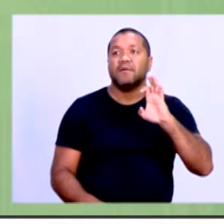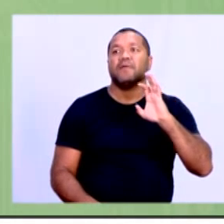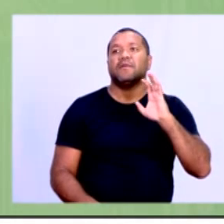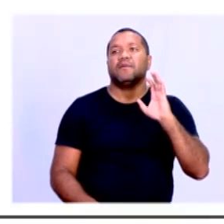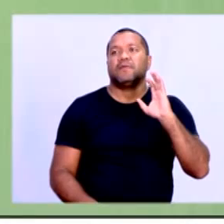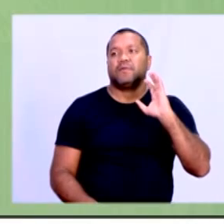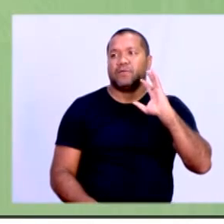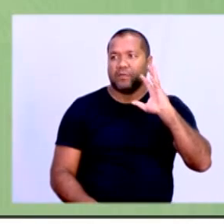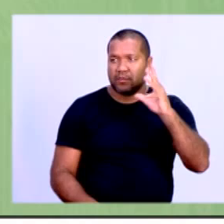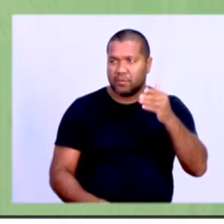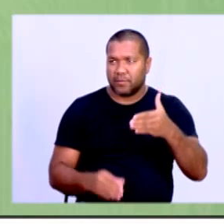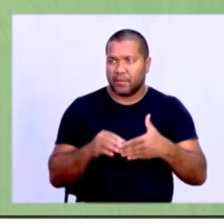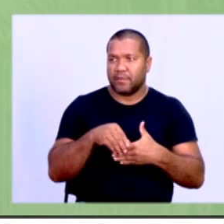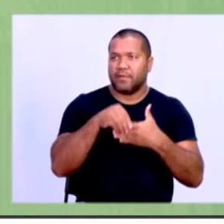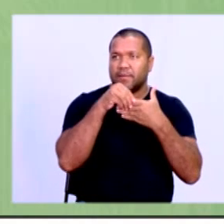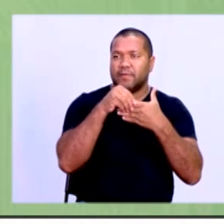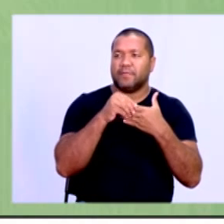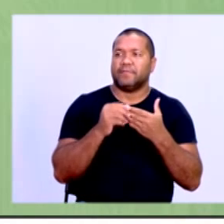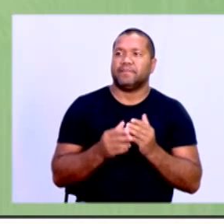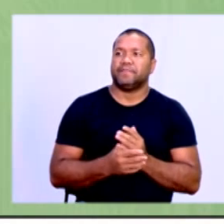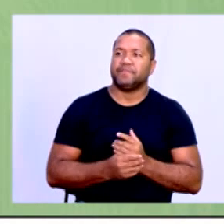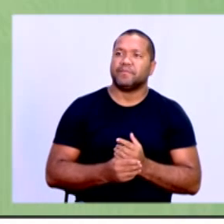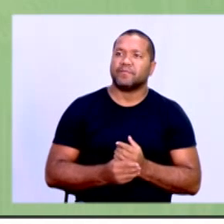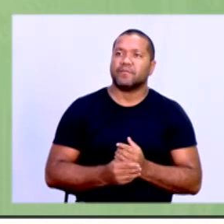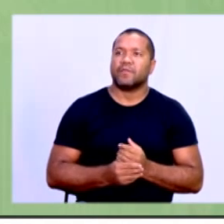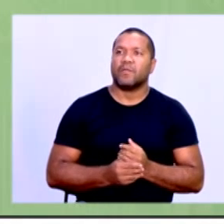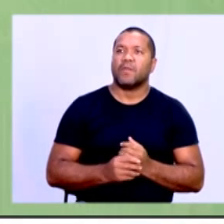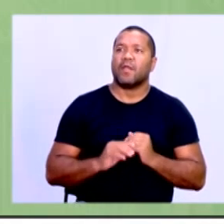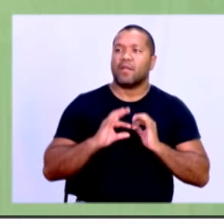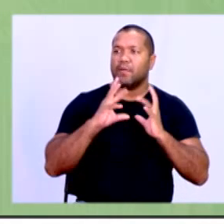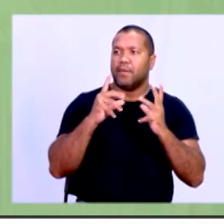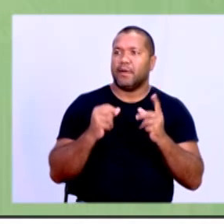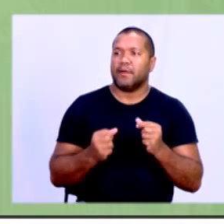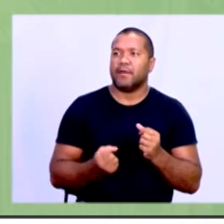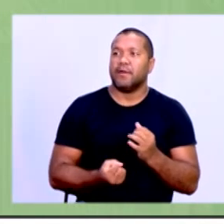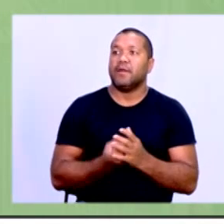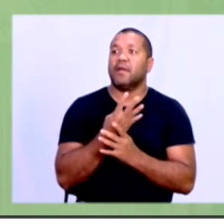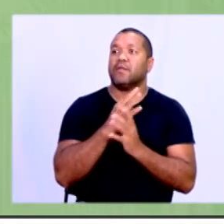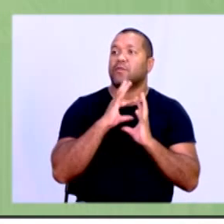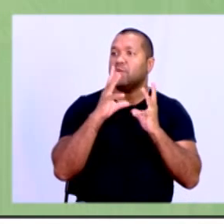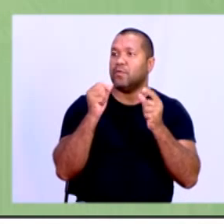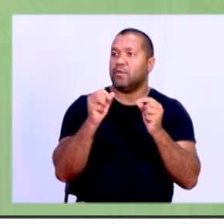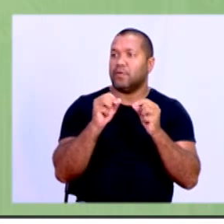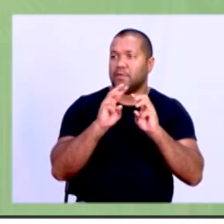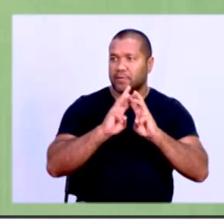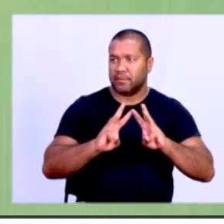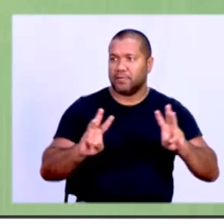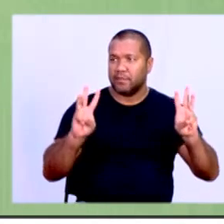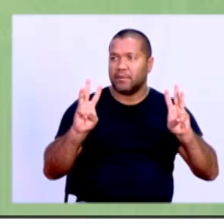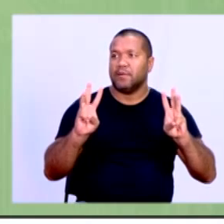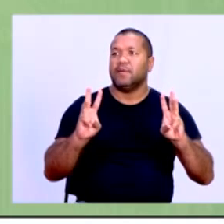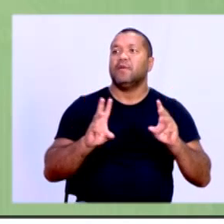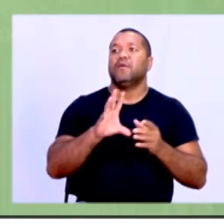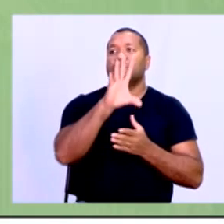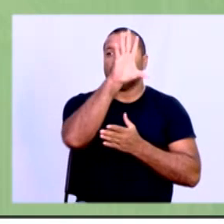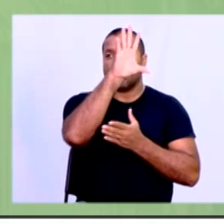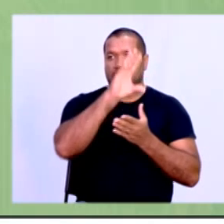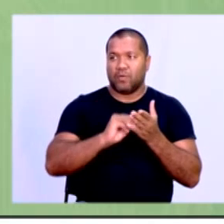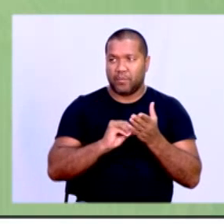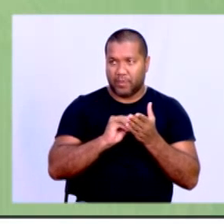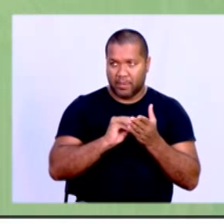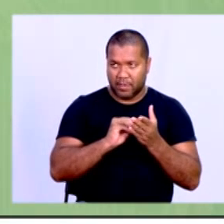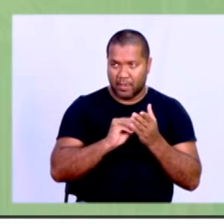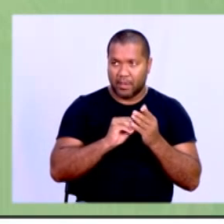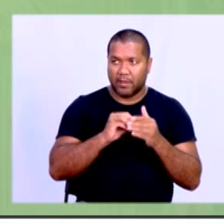página principal. Deixa eu ver o próximo. Então, para criar todas as páginas que eu preciso, eu vou herdar do meu